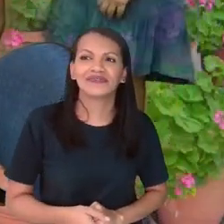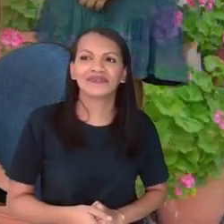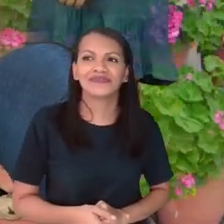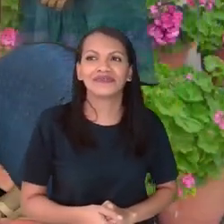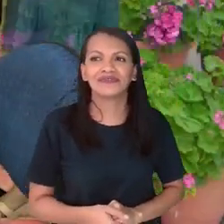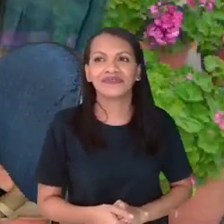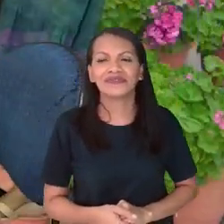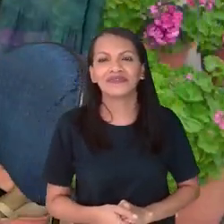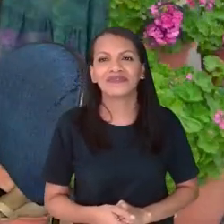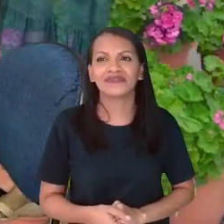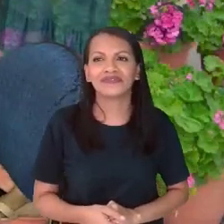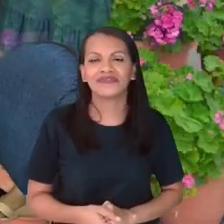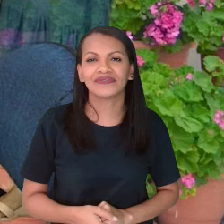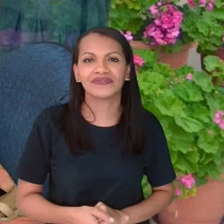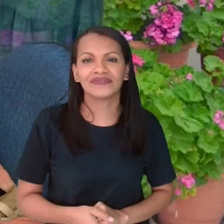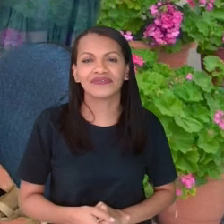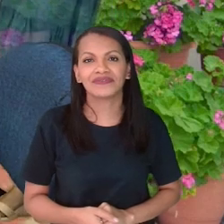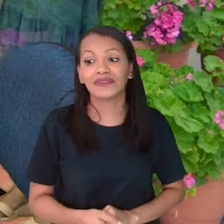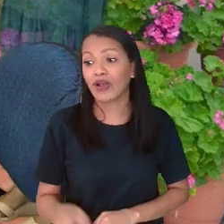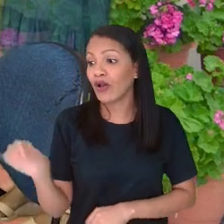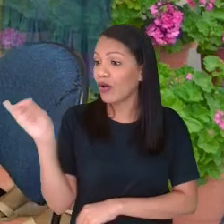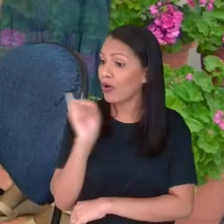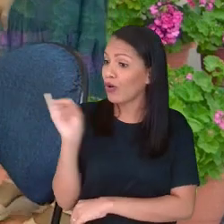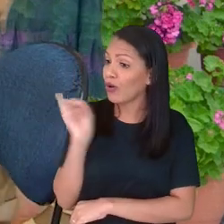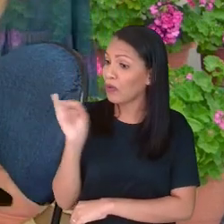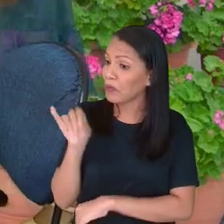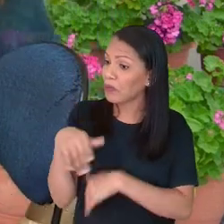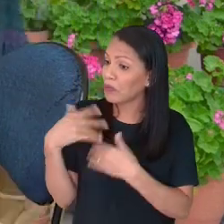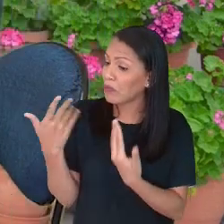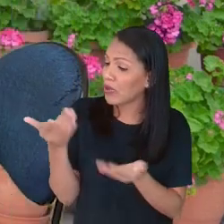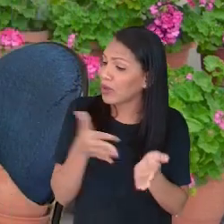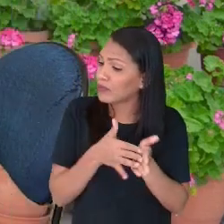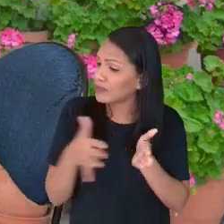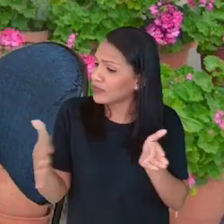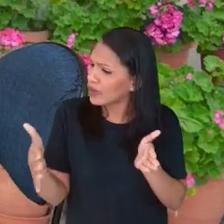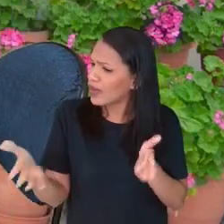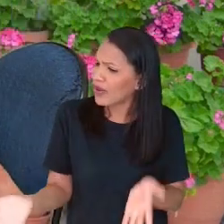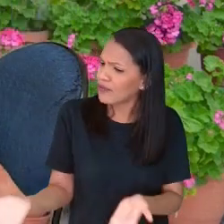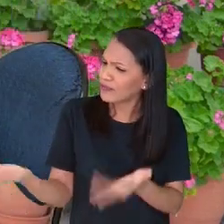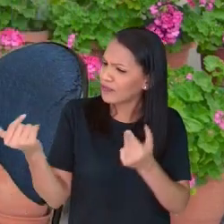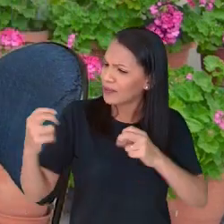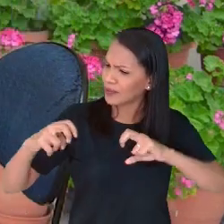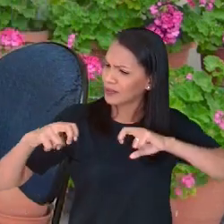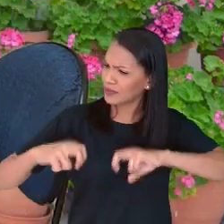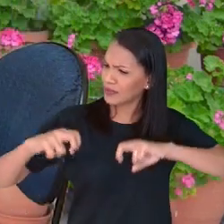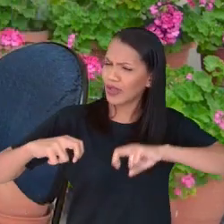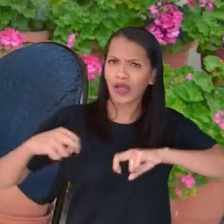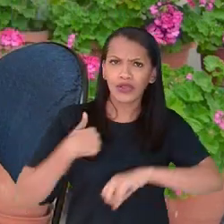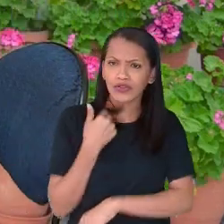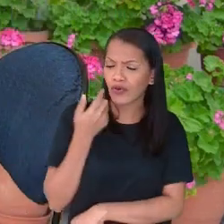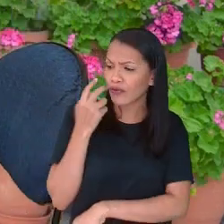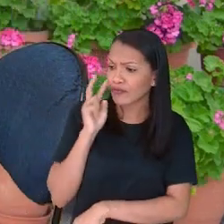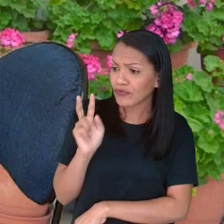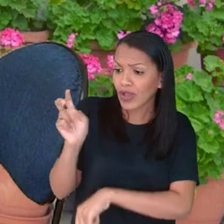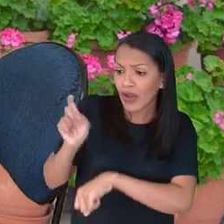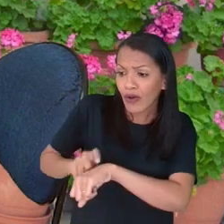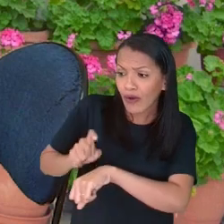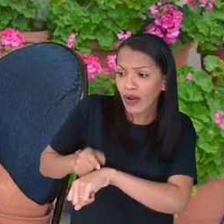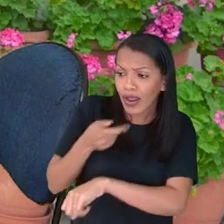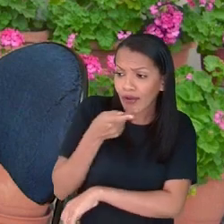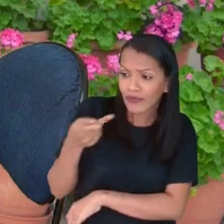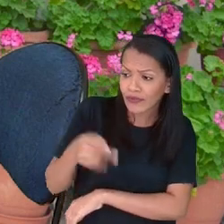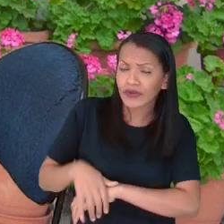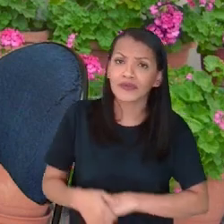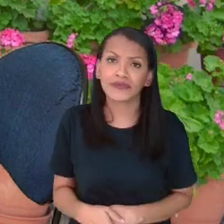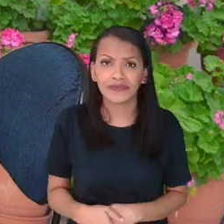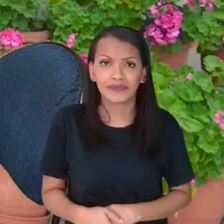Dorina, quanto tempo? Vamos nos sentar, não vi a hora dessa sua visita.